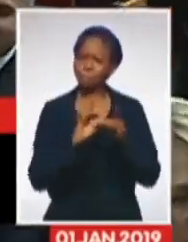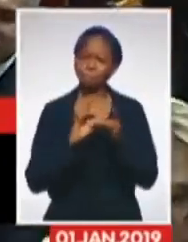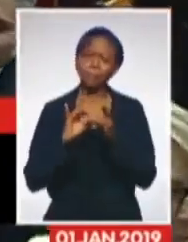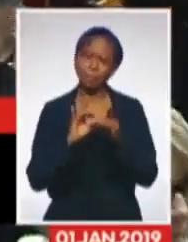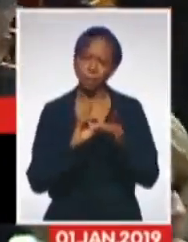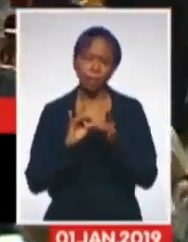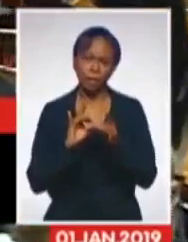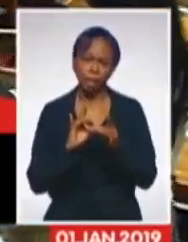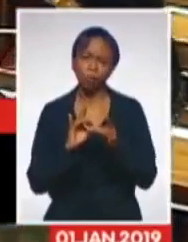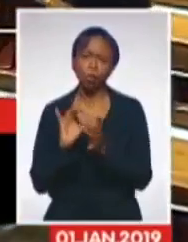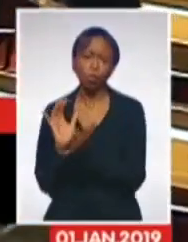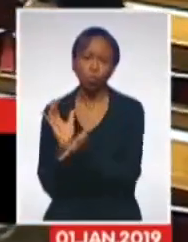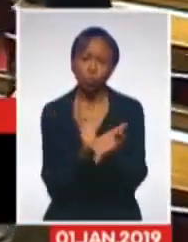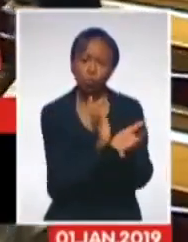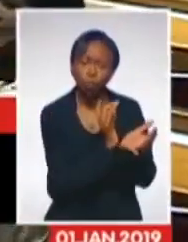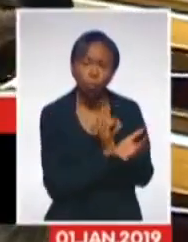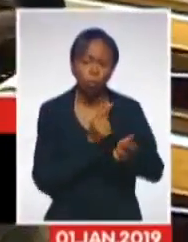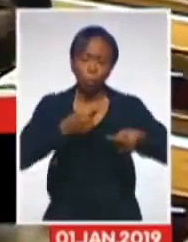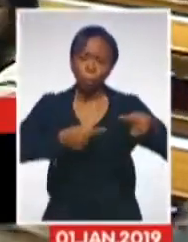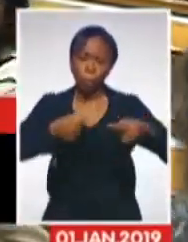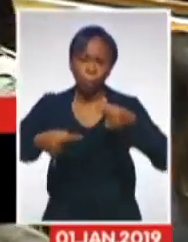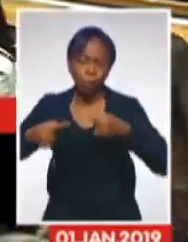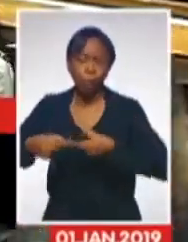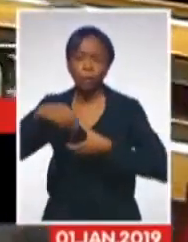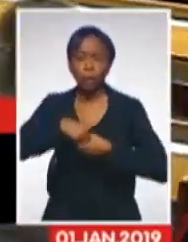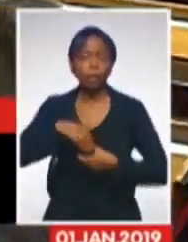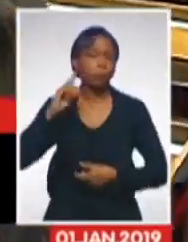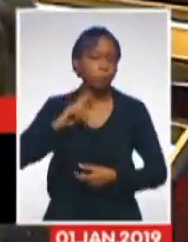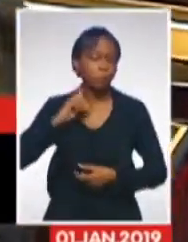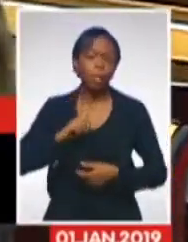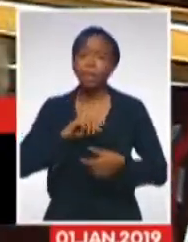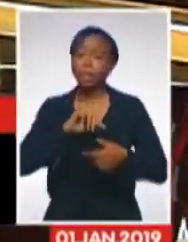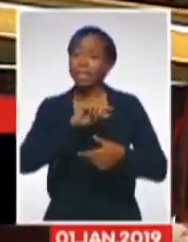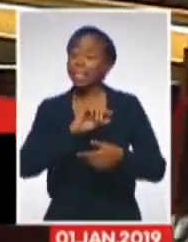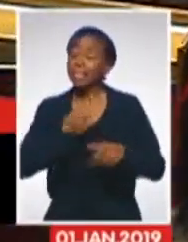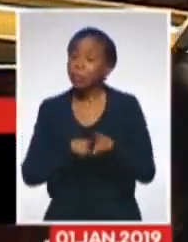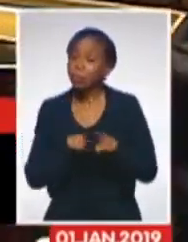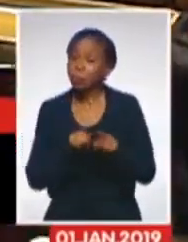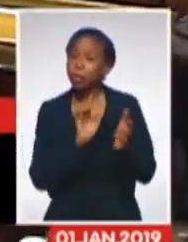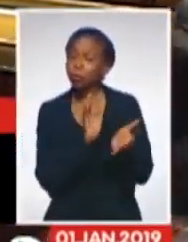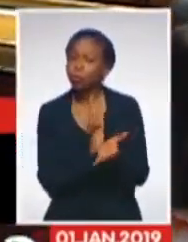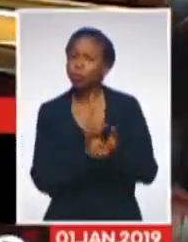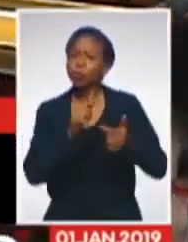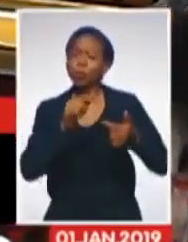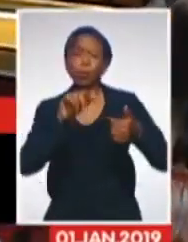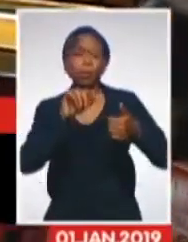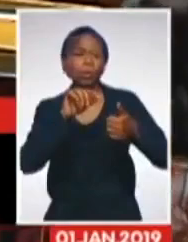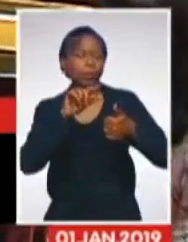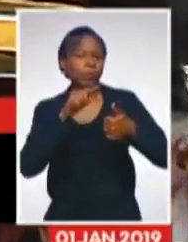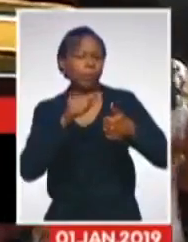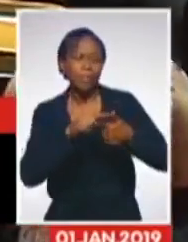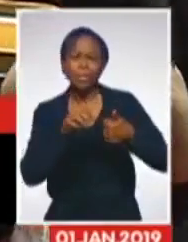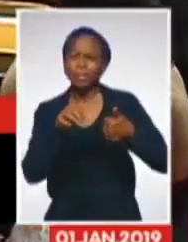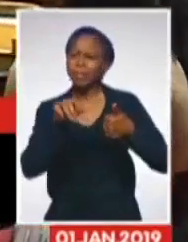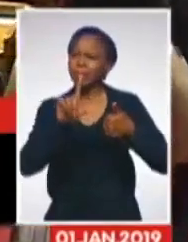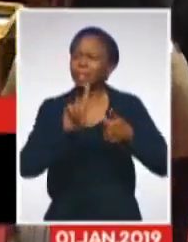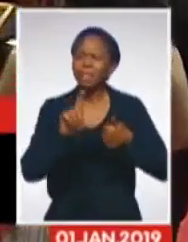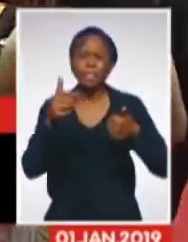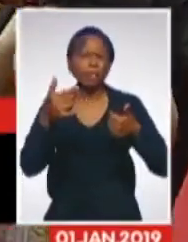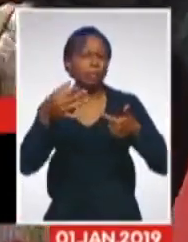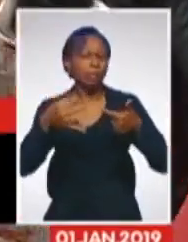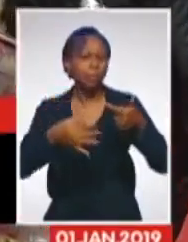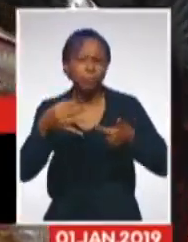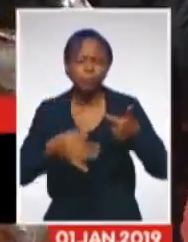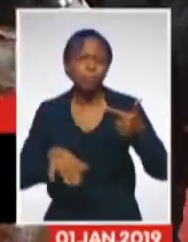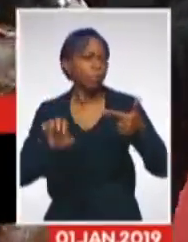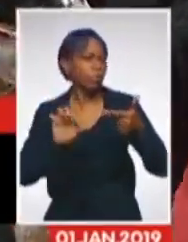diversas forças políticas de Minas Gerais e os poderes constituídos no sentido de apoiarem reformas